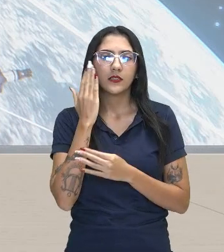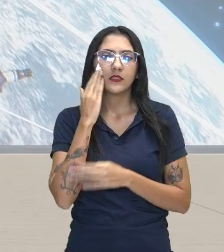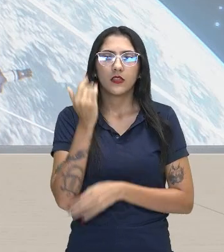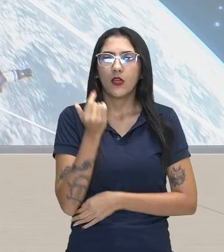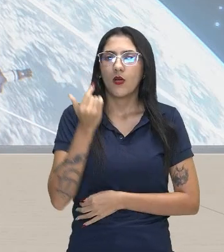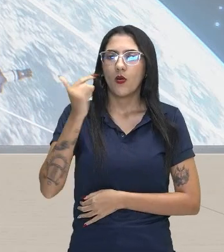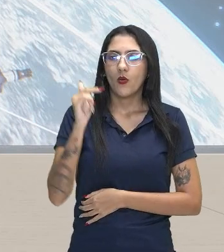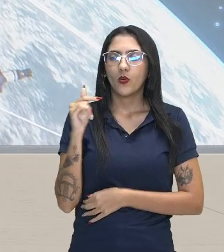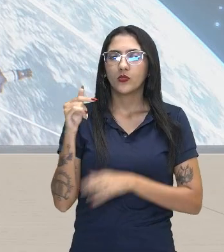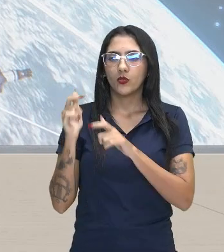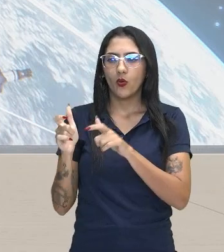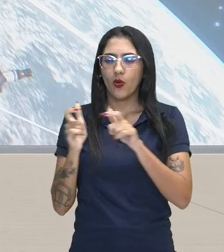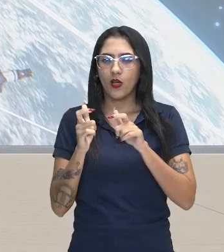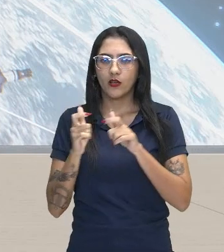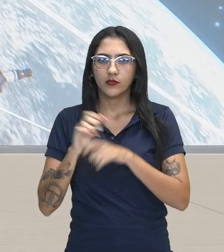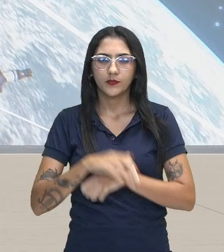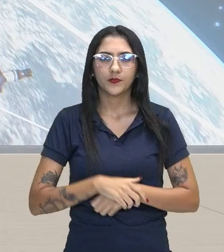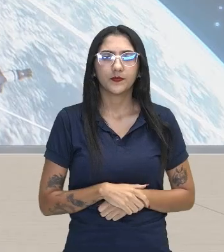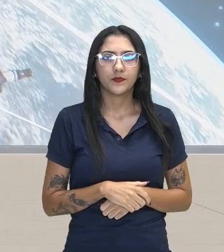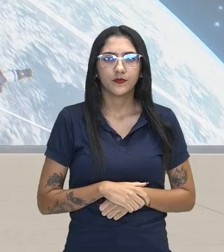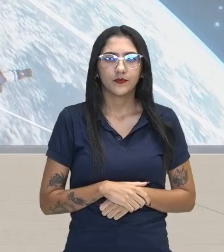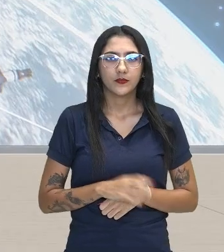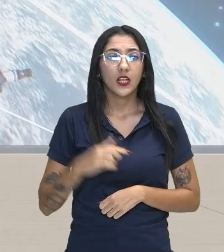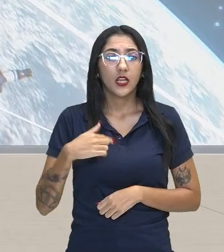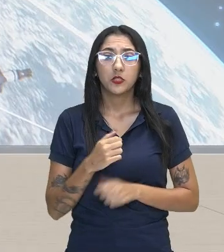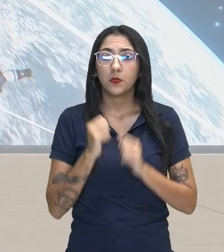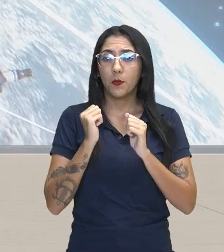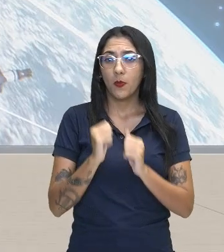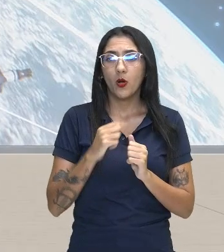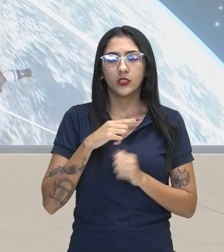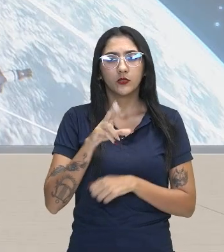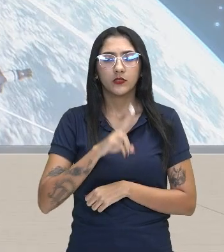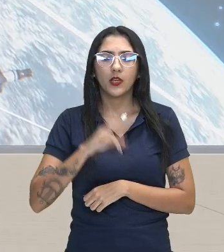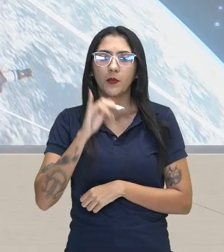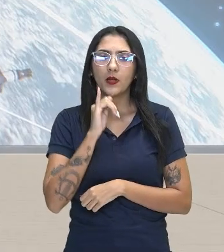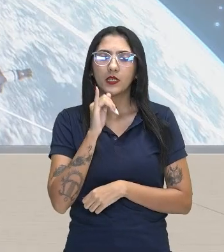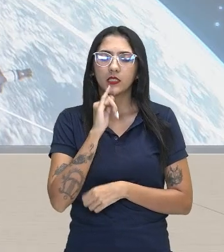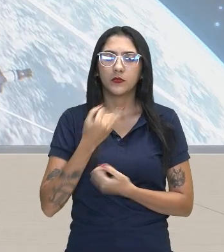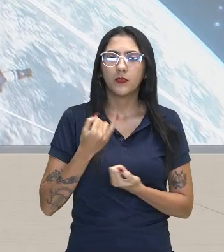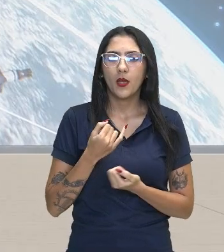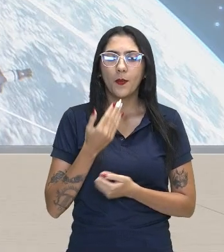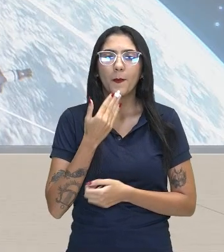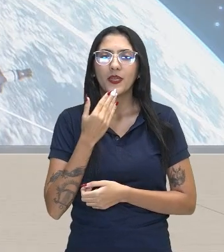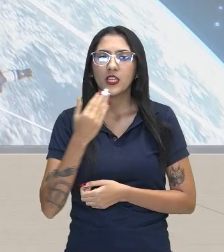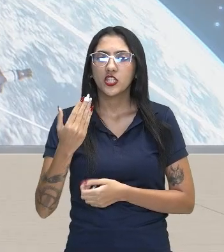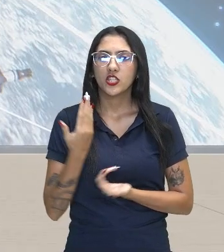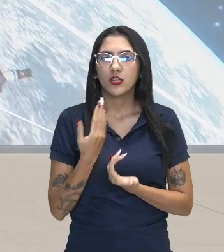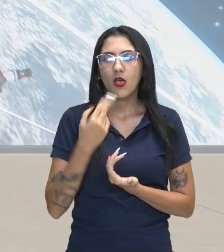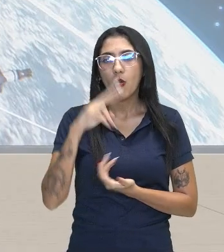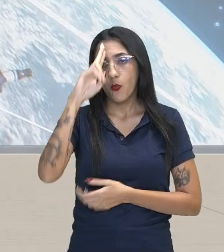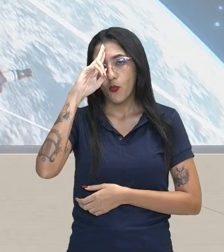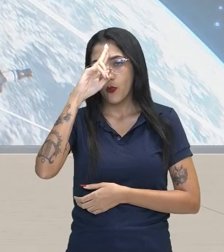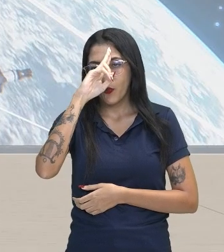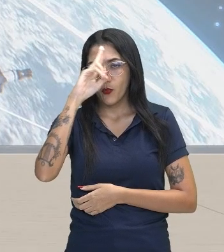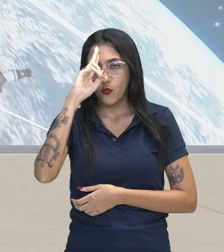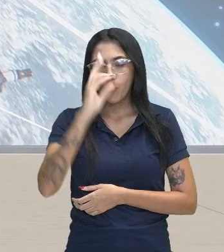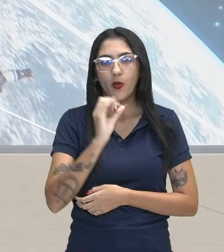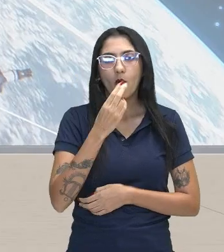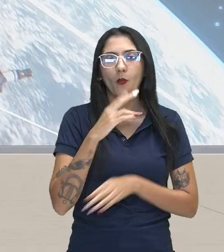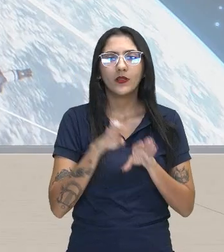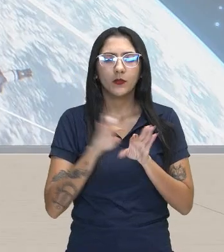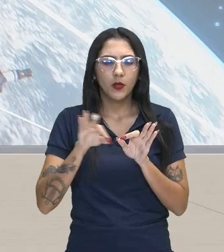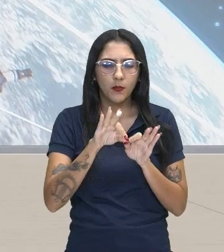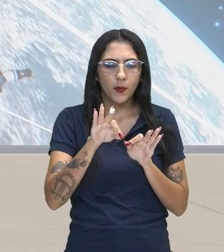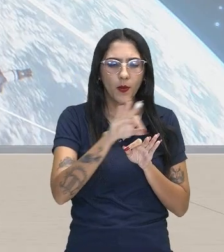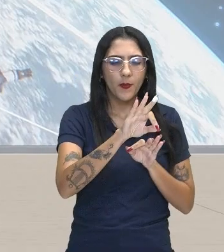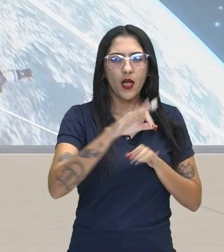né? Por exemplo, a gente pode usar o GPS ao chamar um carro de aplicativo, ao encontrar ali o caminho para um restaurante,